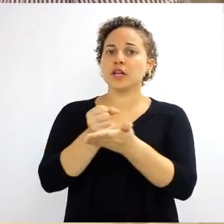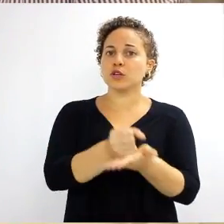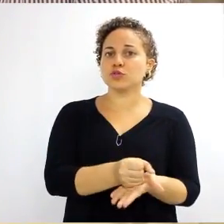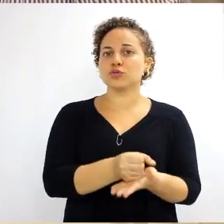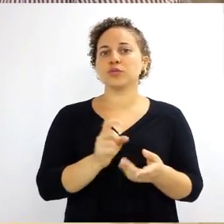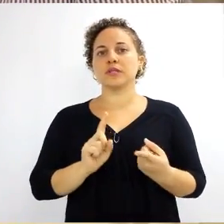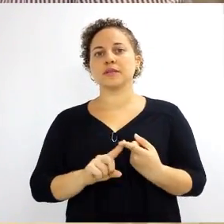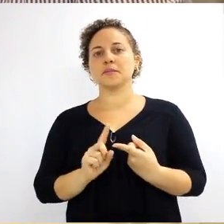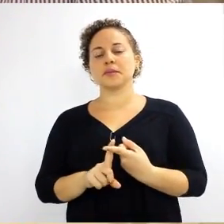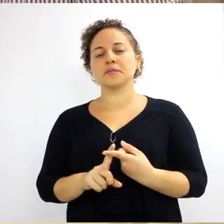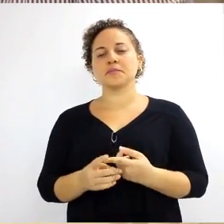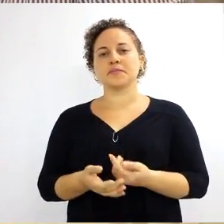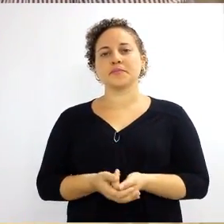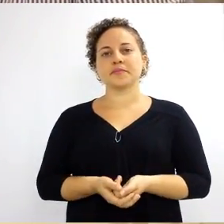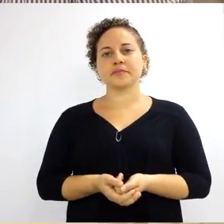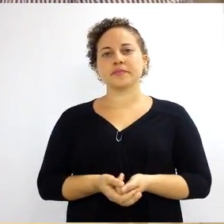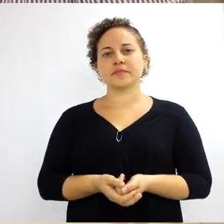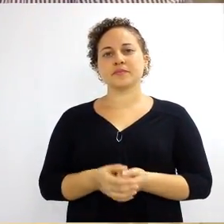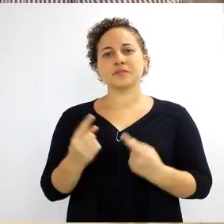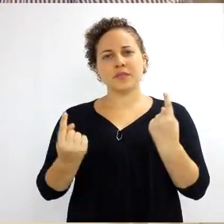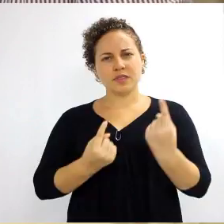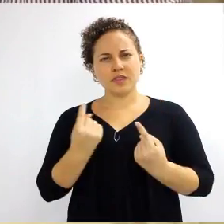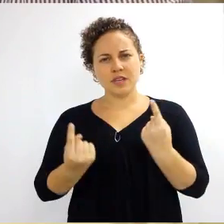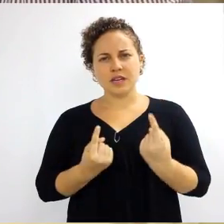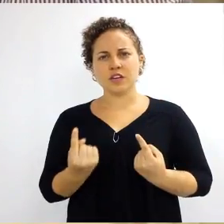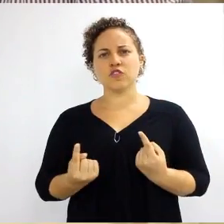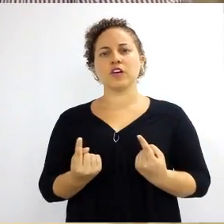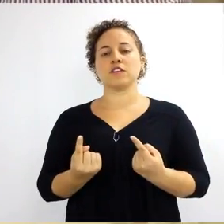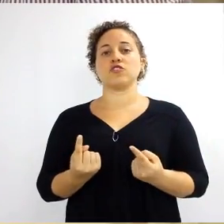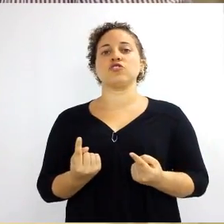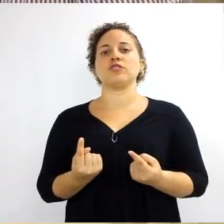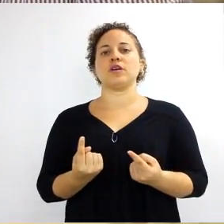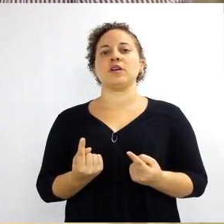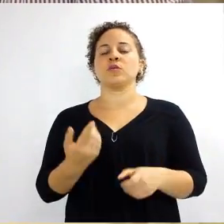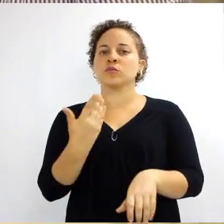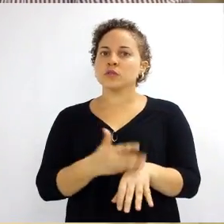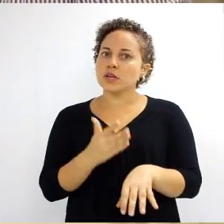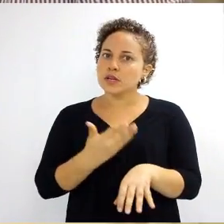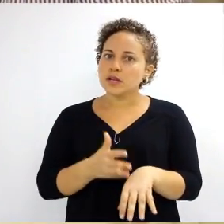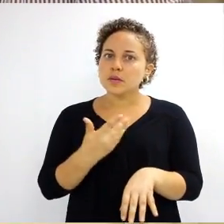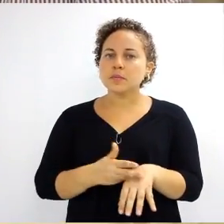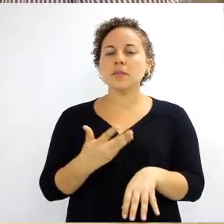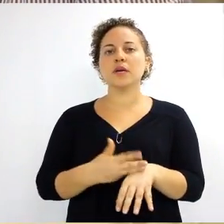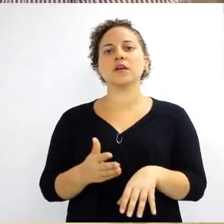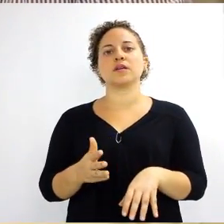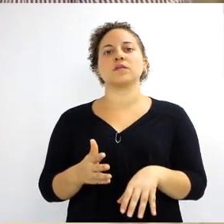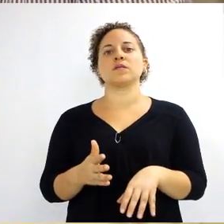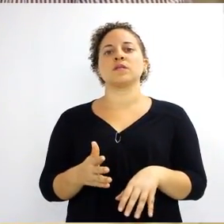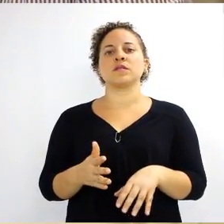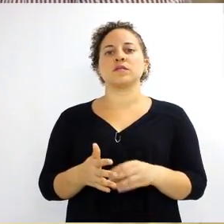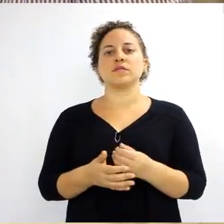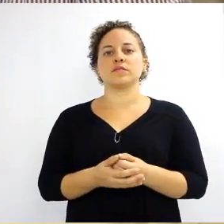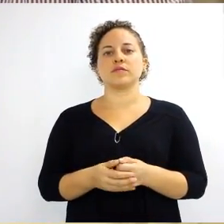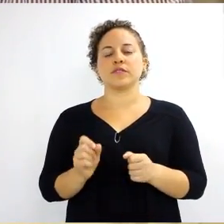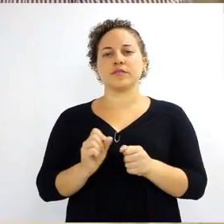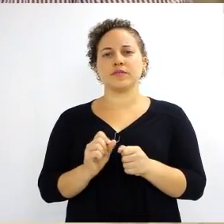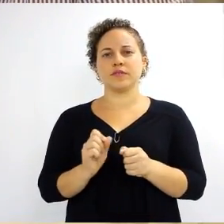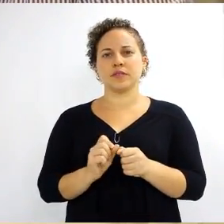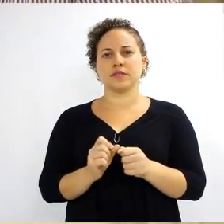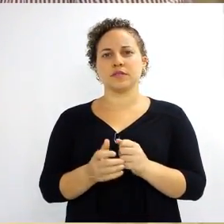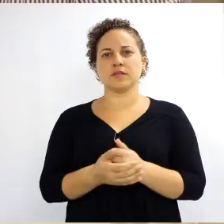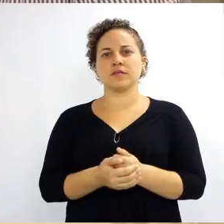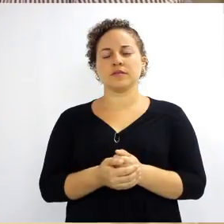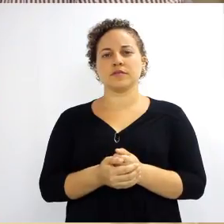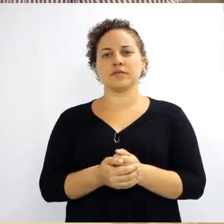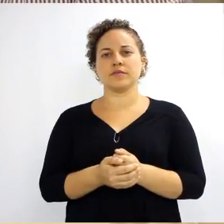né? Nós de vez em quando temos treinamentos com o pessoal, né? Mas esse treinamento geralmente é aplicado através do órgão. A